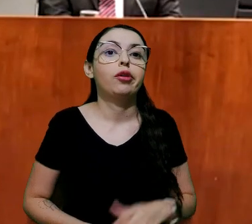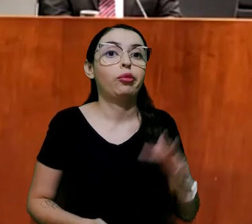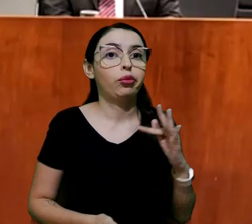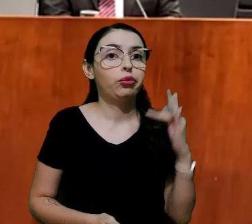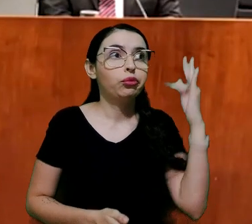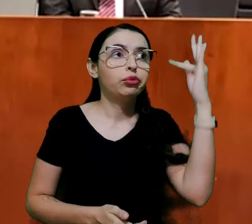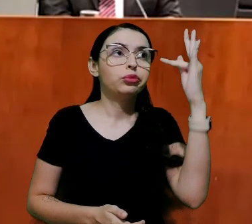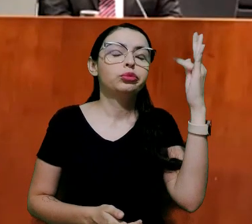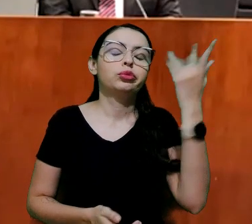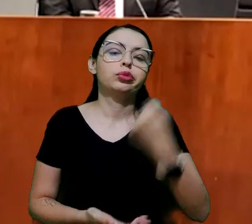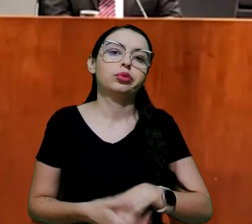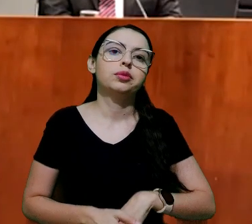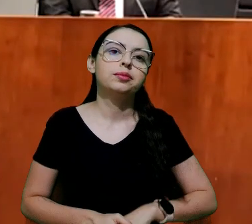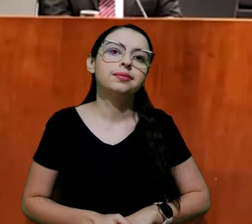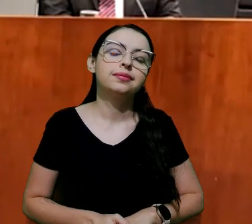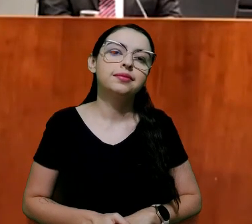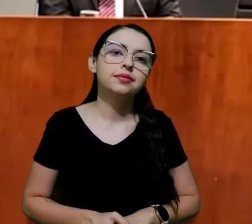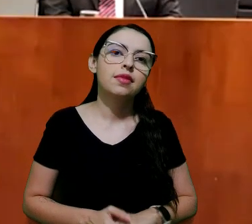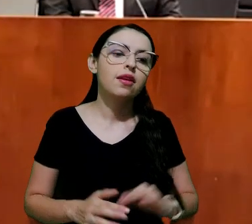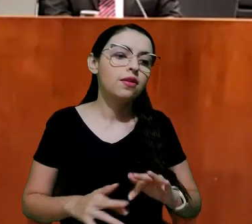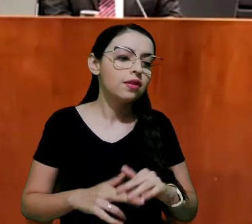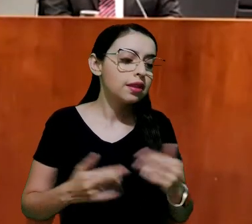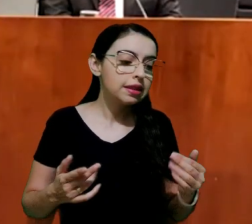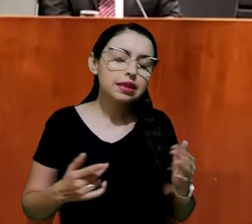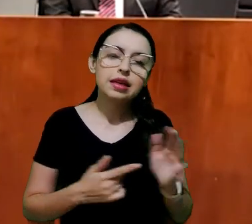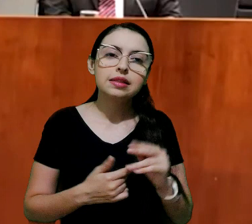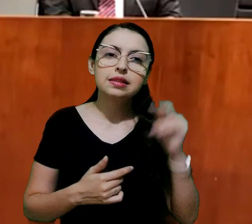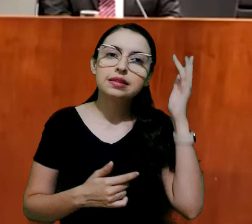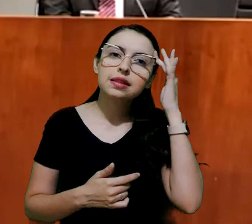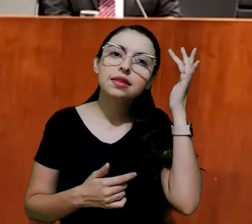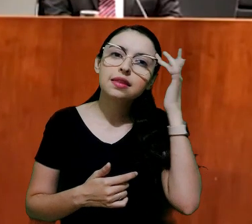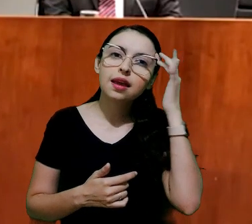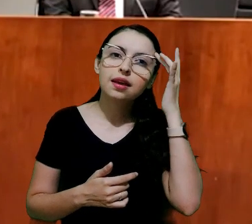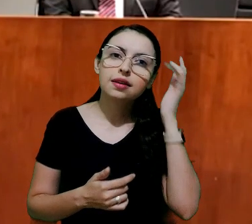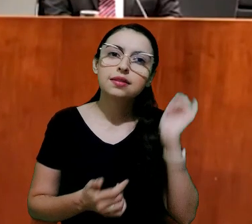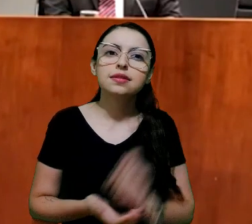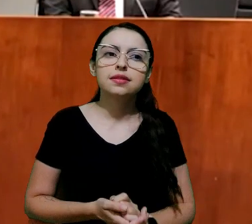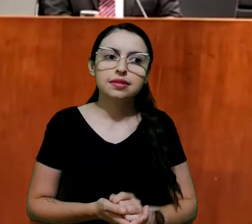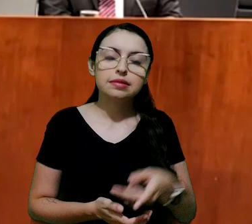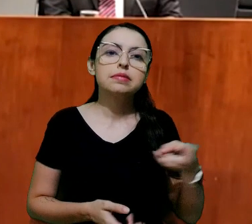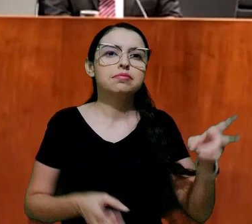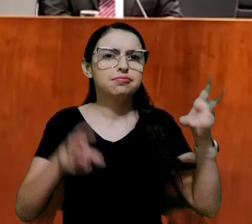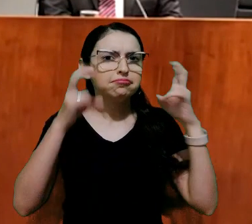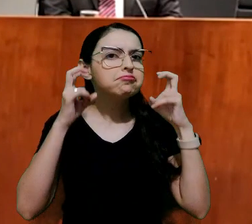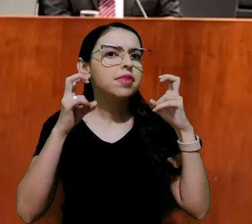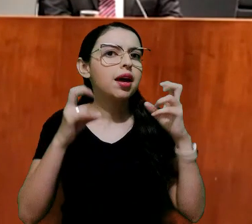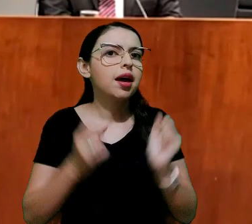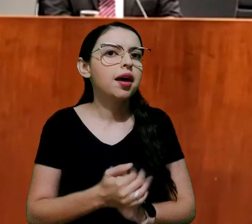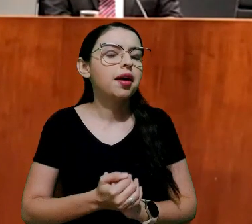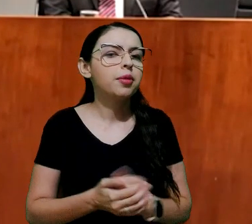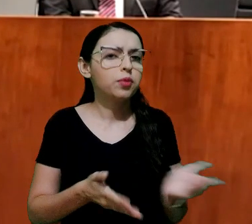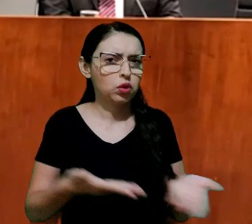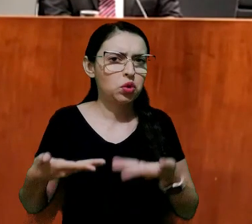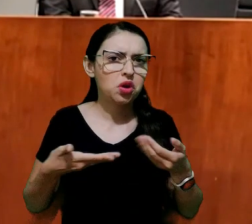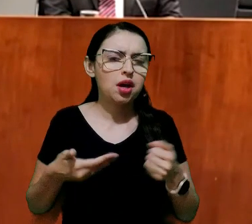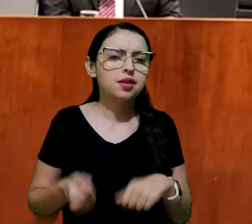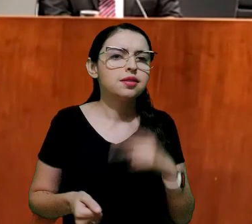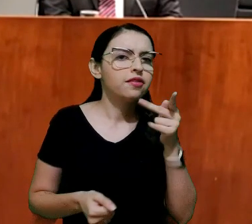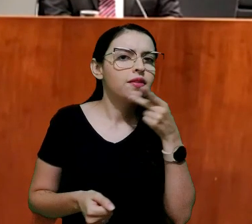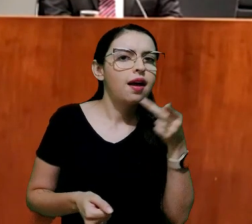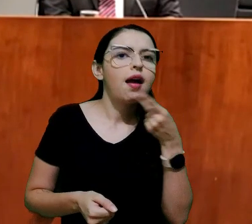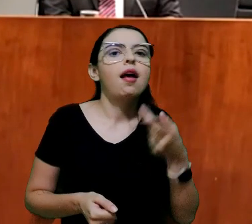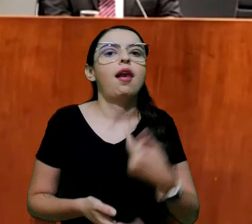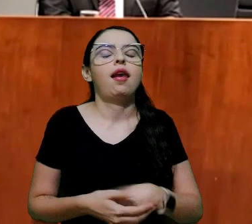Dessas previsões dele, muitos nos interessam imediatamente para a nossa conversa de hoje. Uma seria